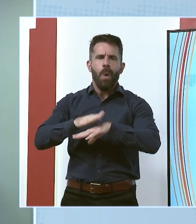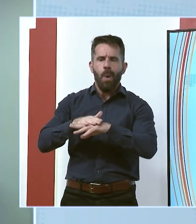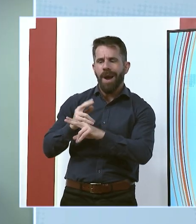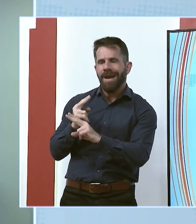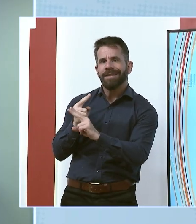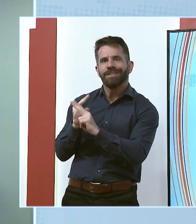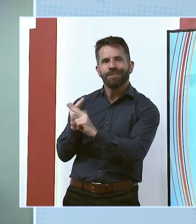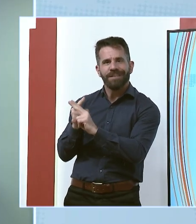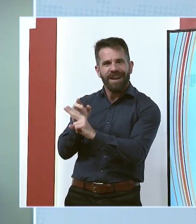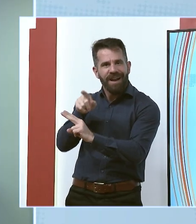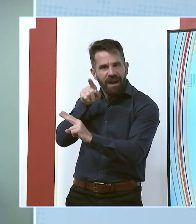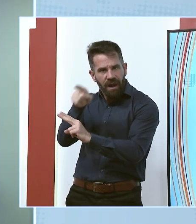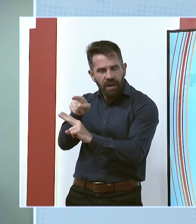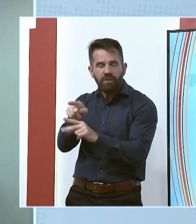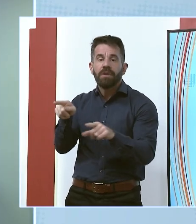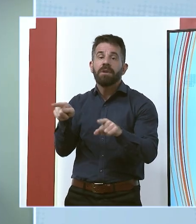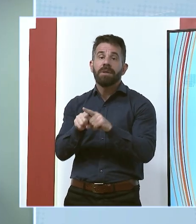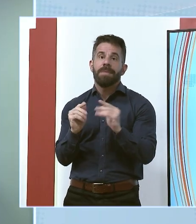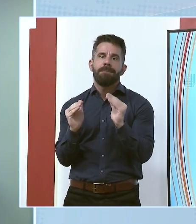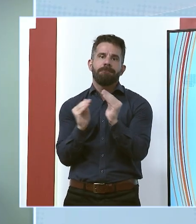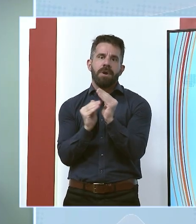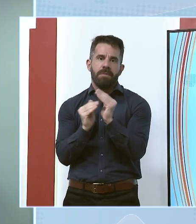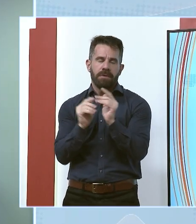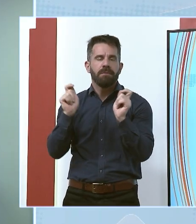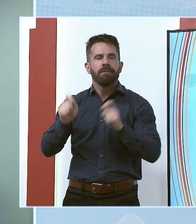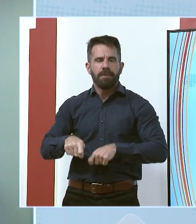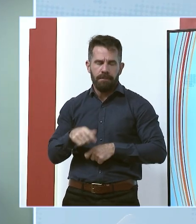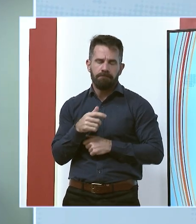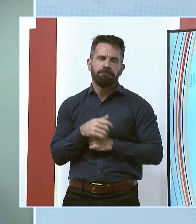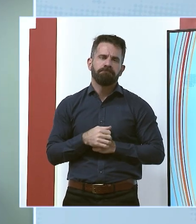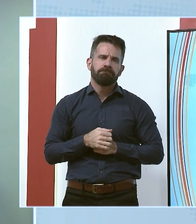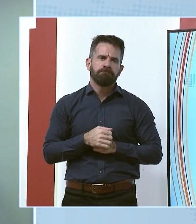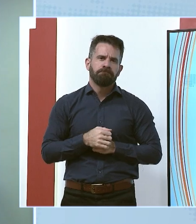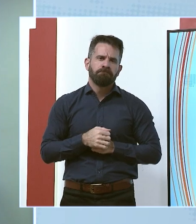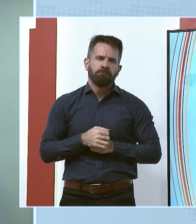Caixa Econômica Federal e do Banco do Brasil.